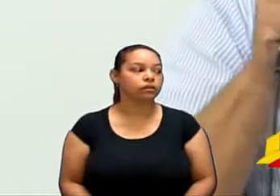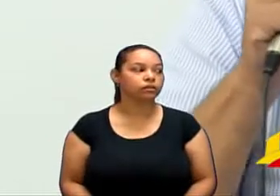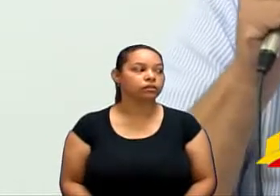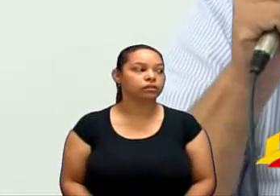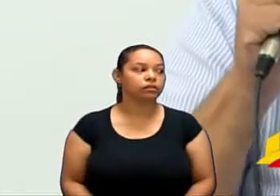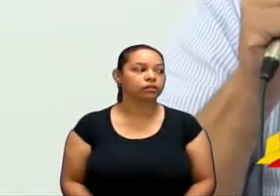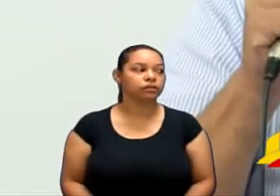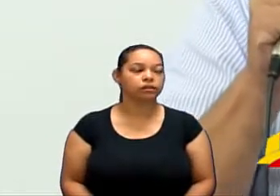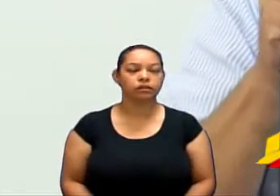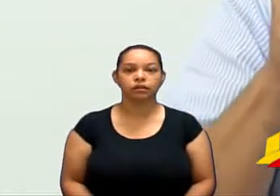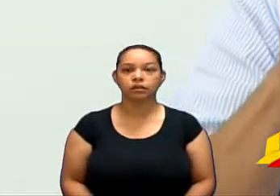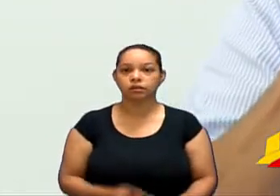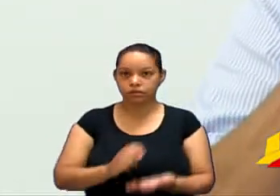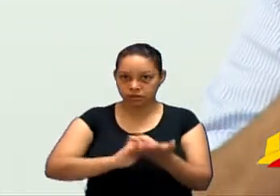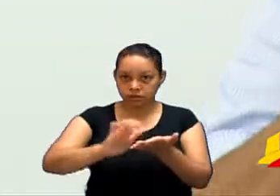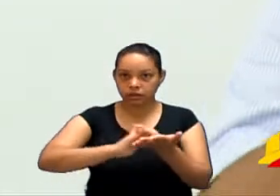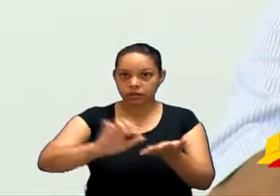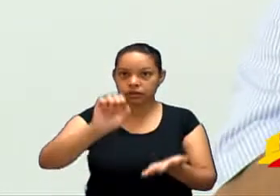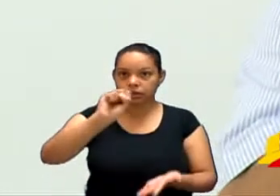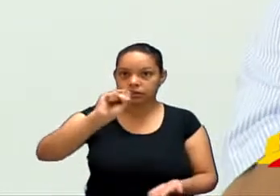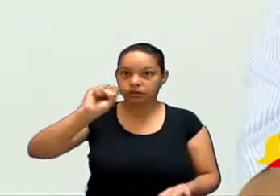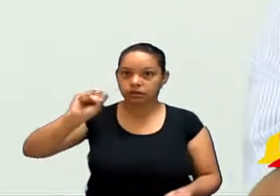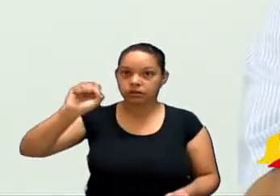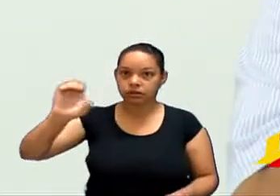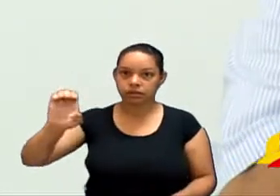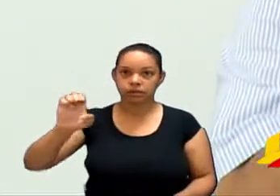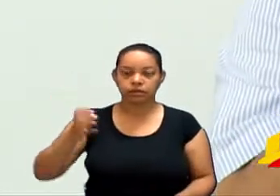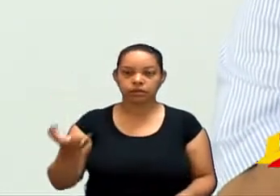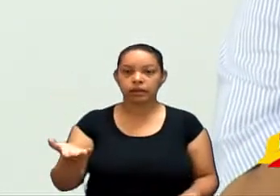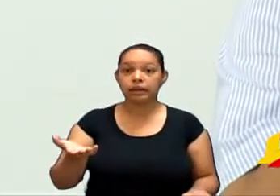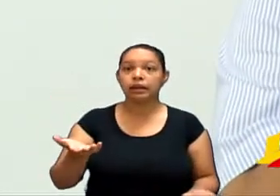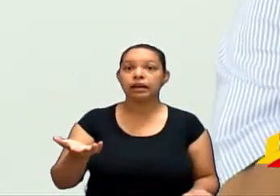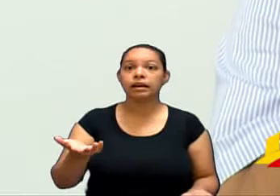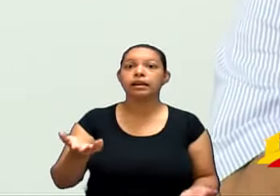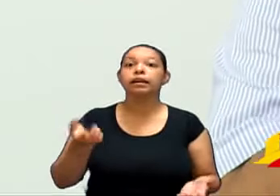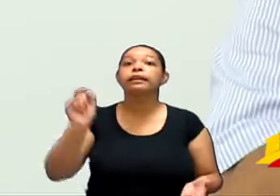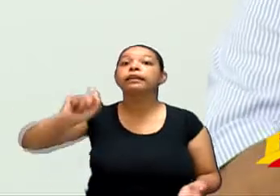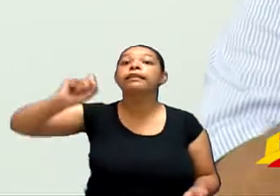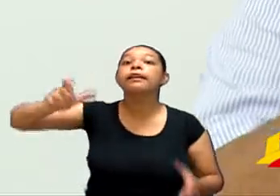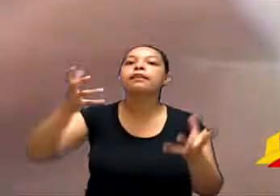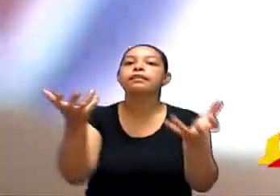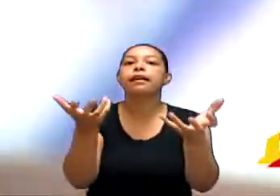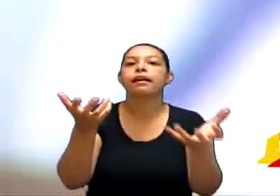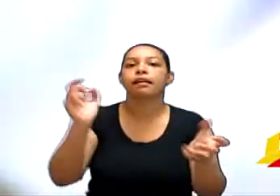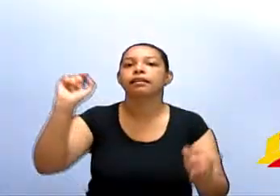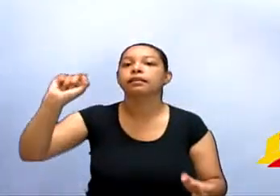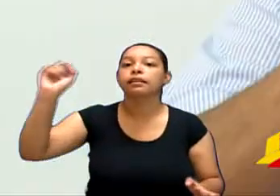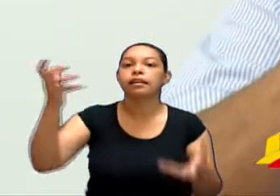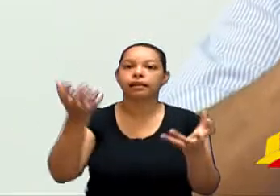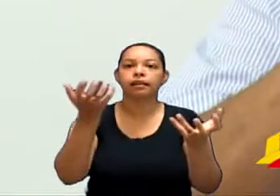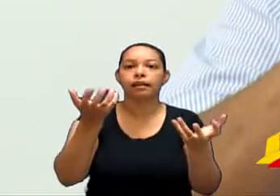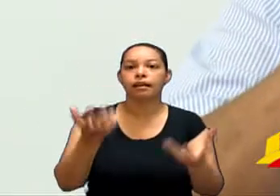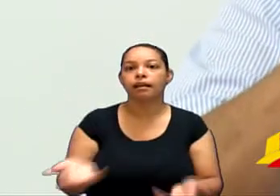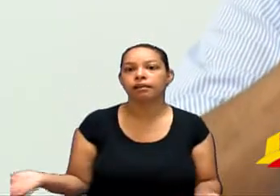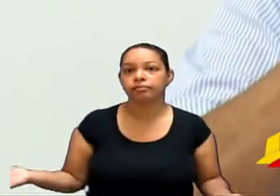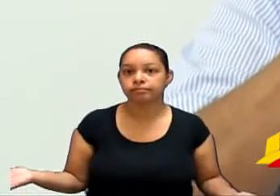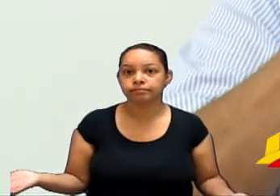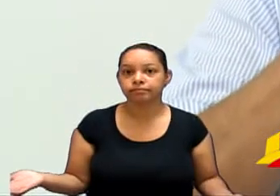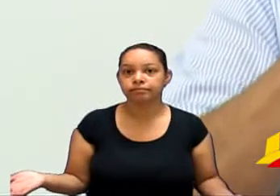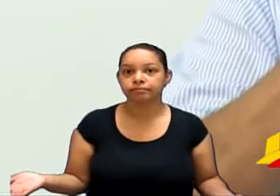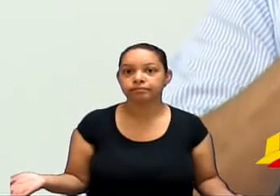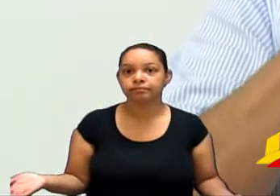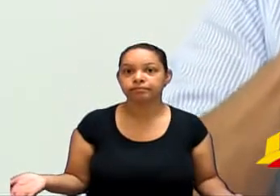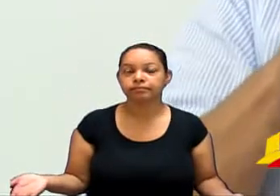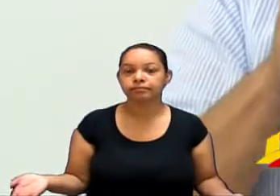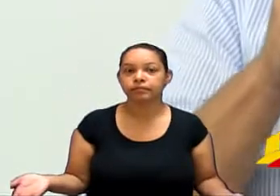o secretário é quem que quer mesmo dá uma olhada O Luiz o Luiz que